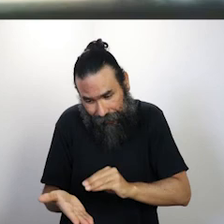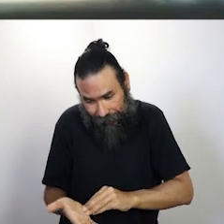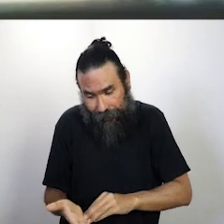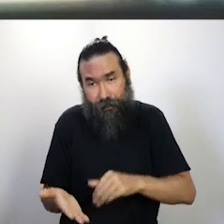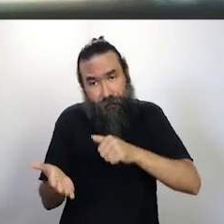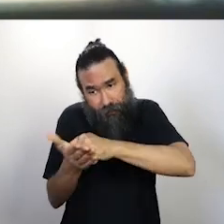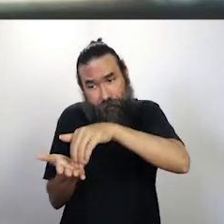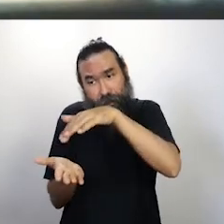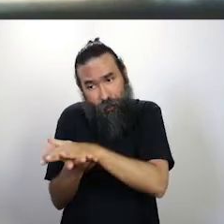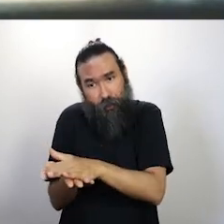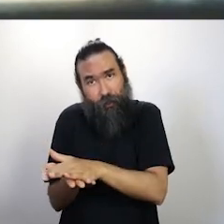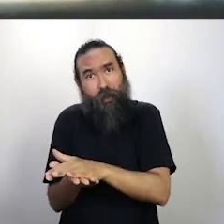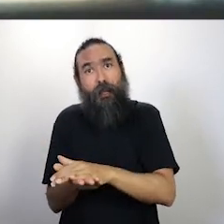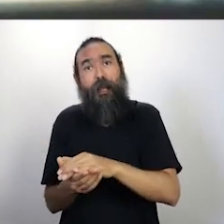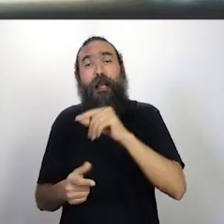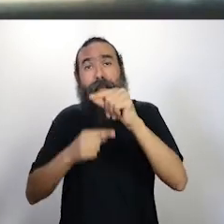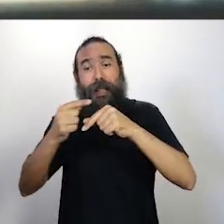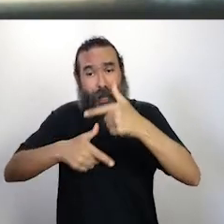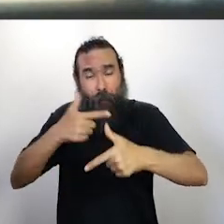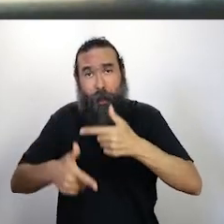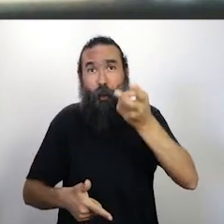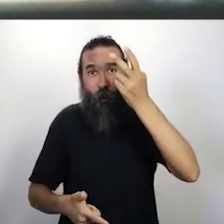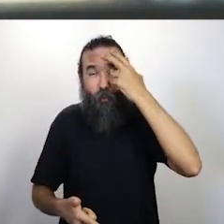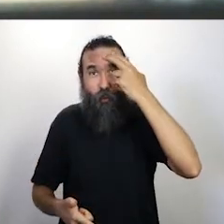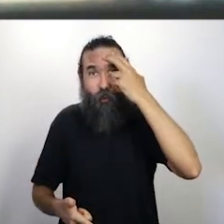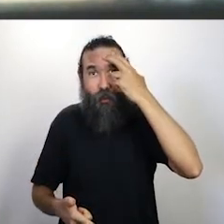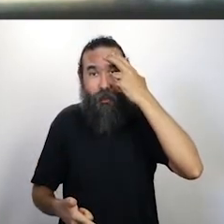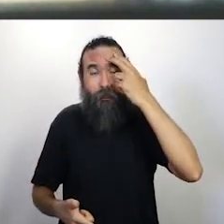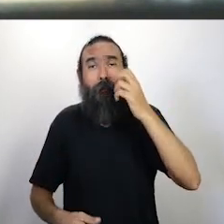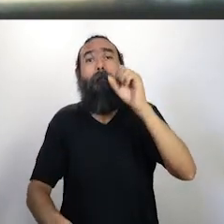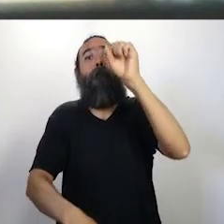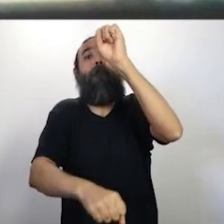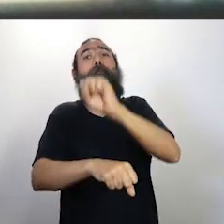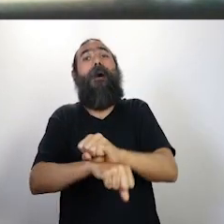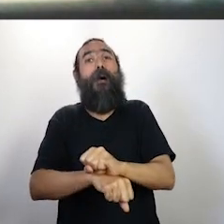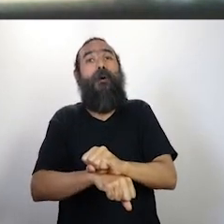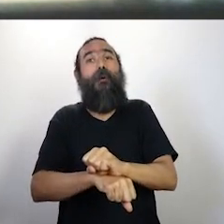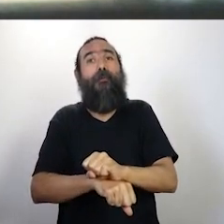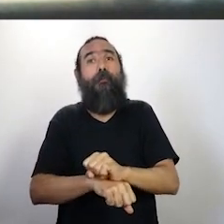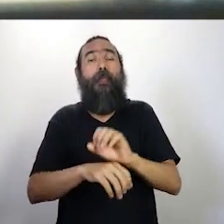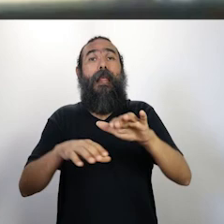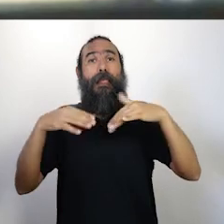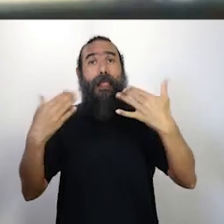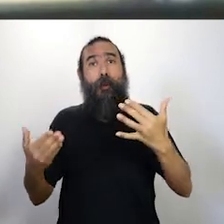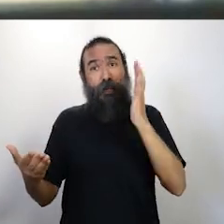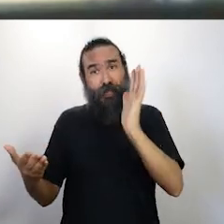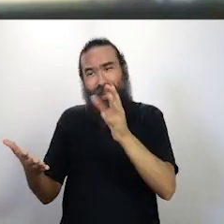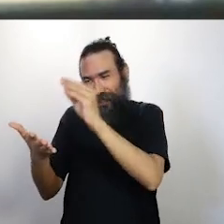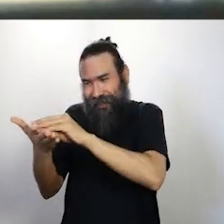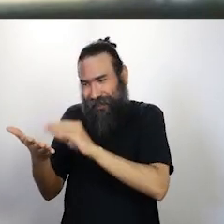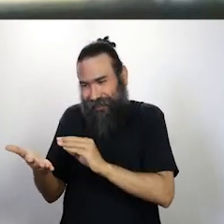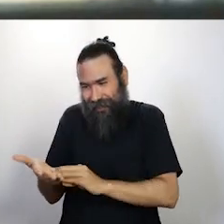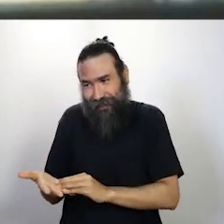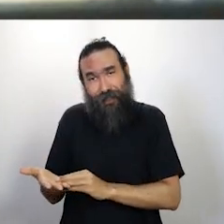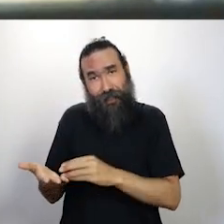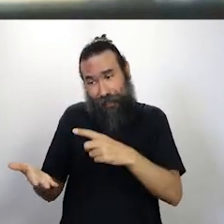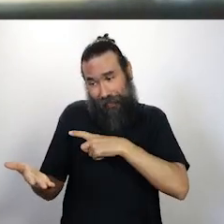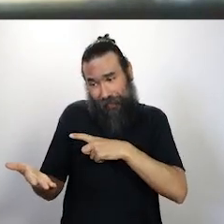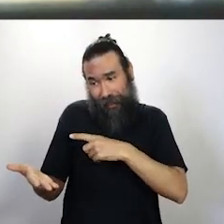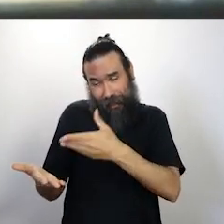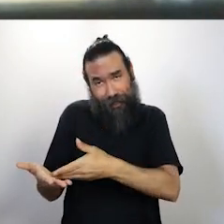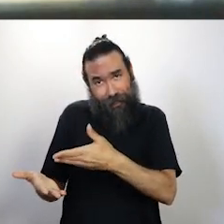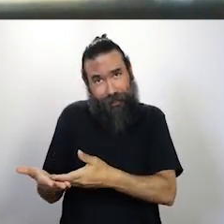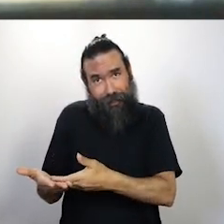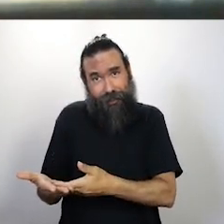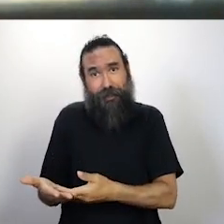diante da ciência de que essa política foi interrompida portanto os cadastros que se tem hoje inclusive os dados oficiais do governo federal